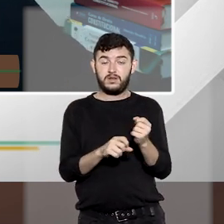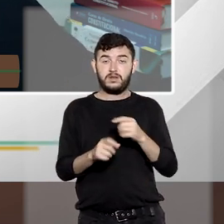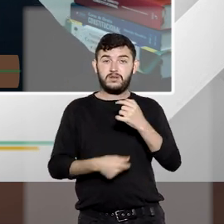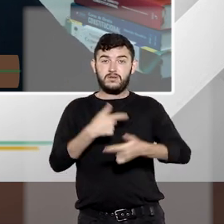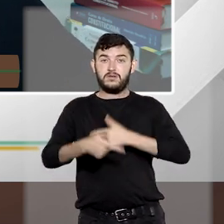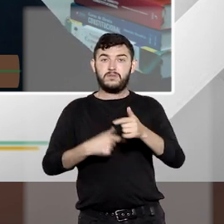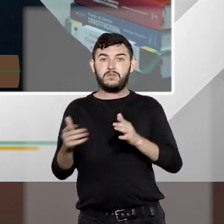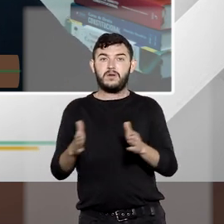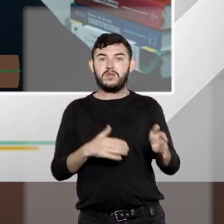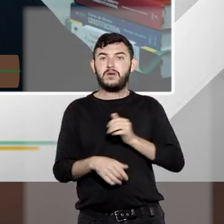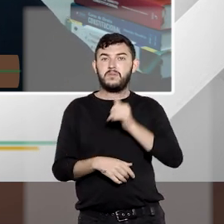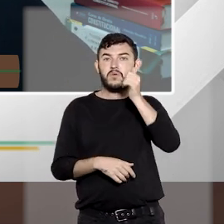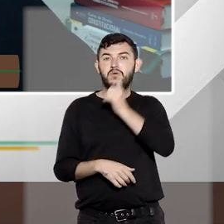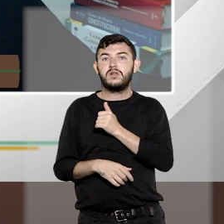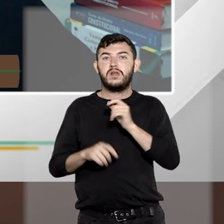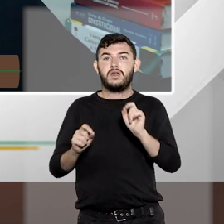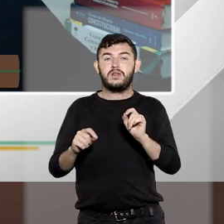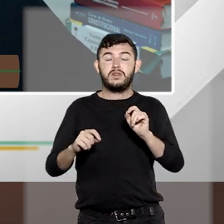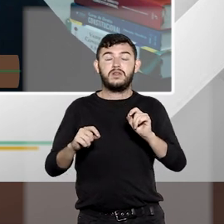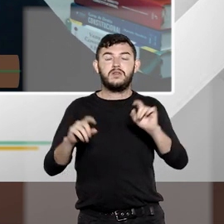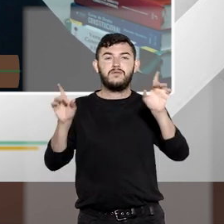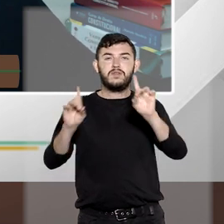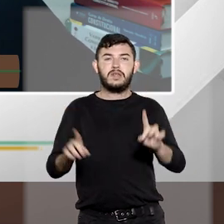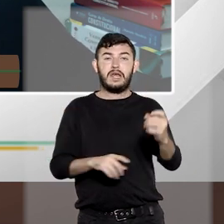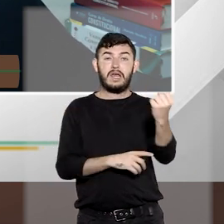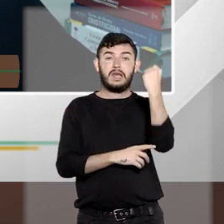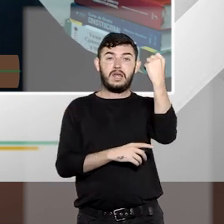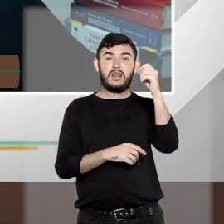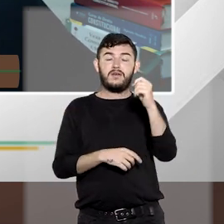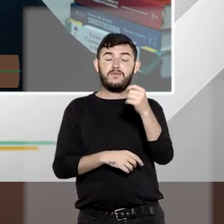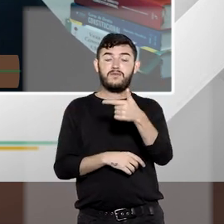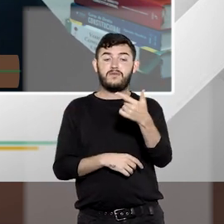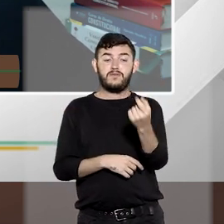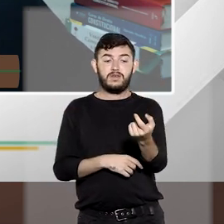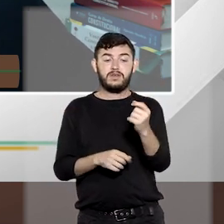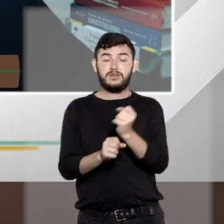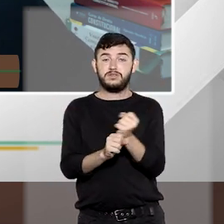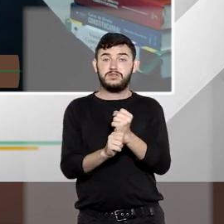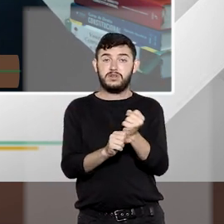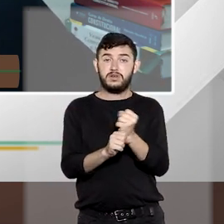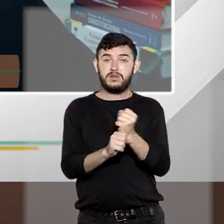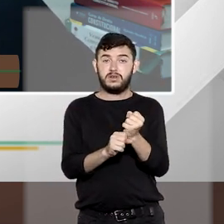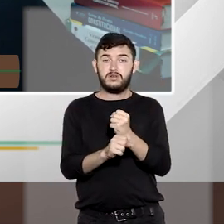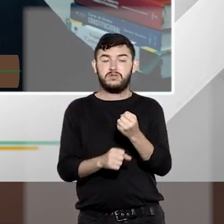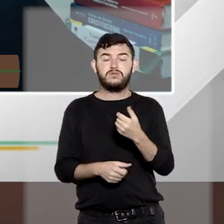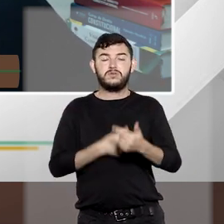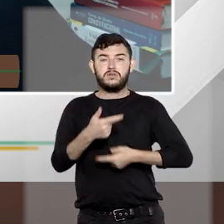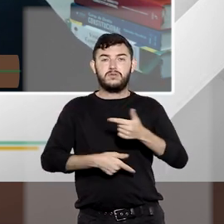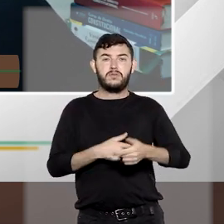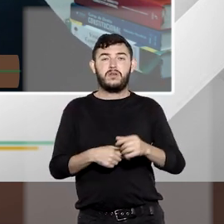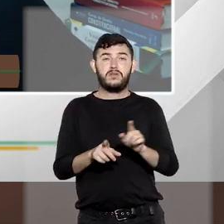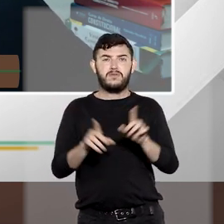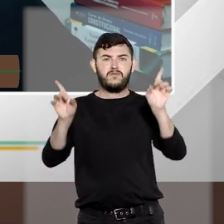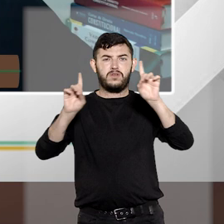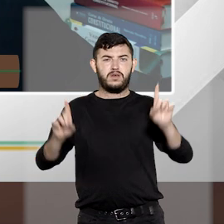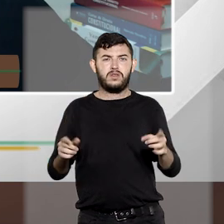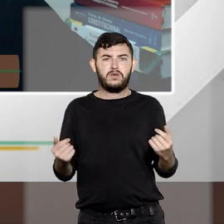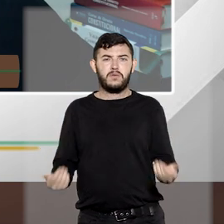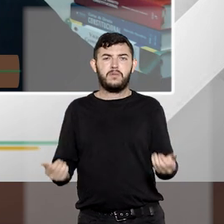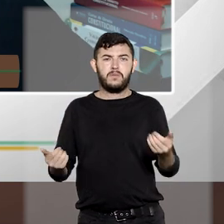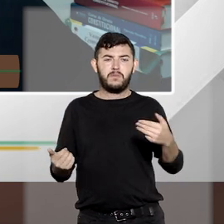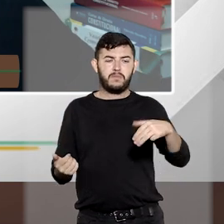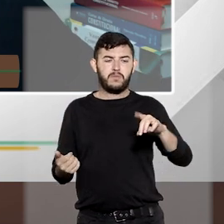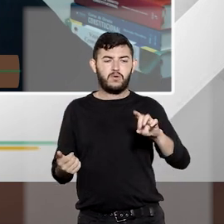a mulher, sendo uma mulher com deficiência grave, pelo menos 20 anos de contribuição. Se for uma deficiência moderada